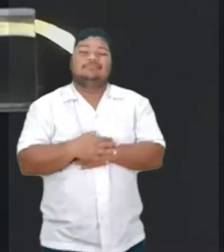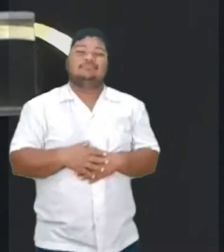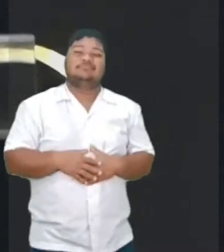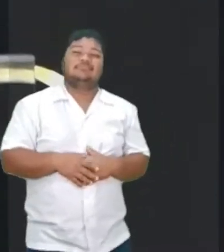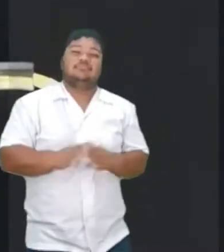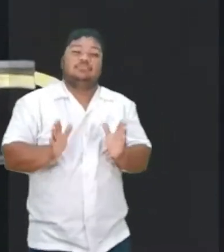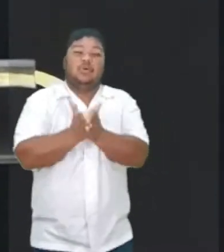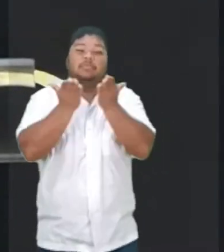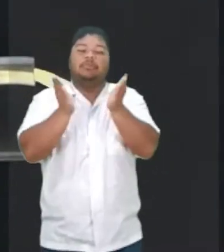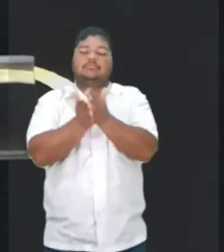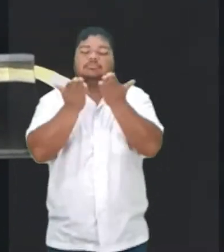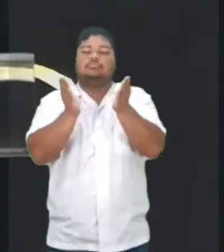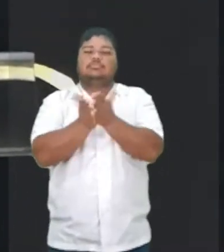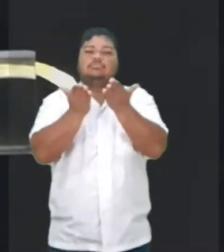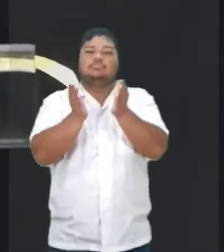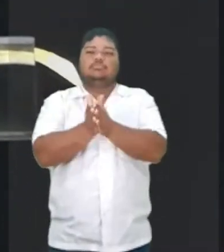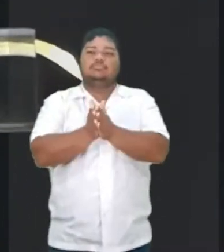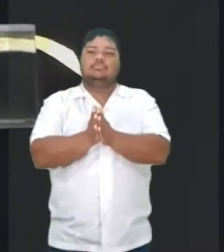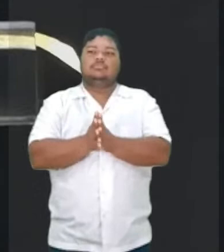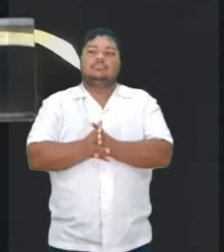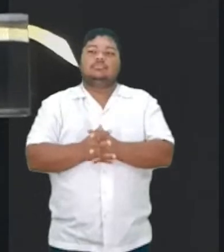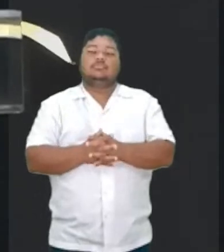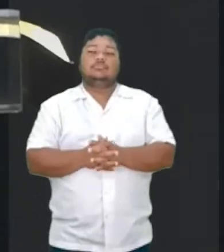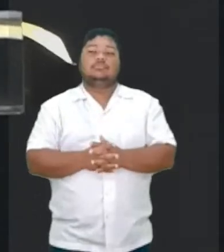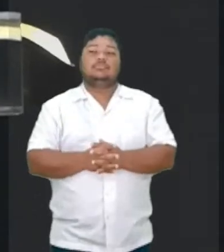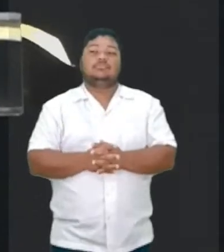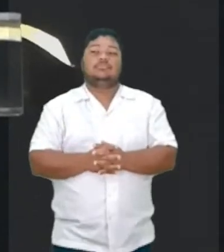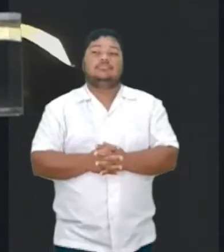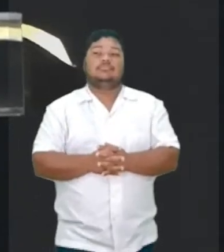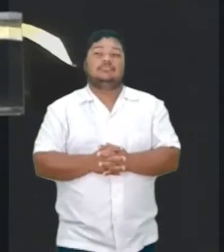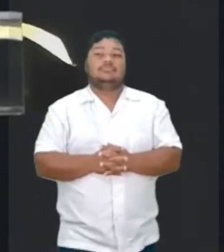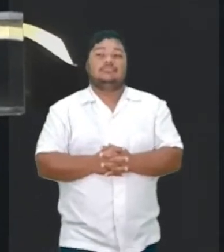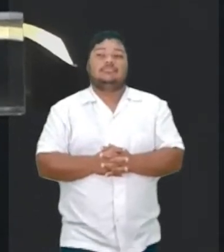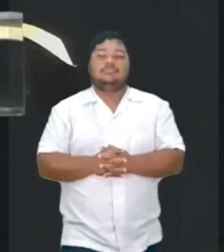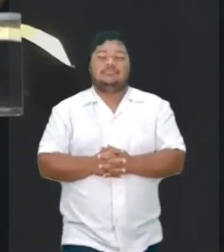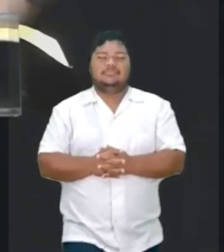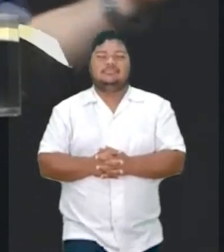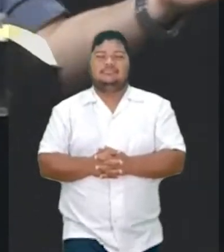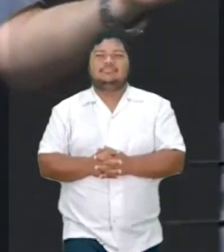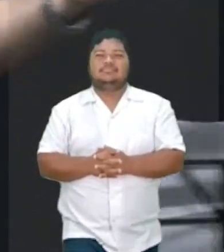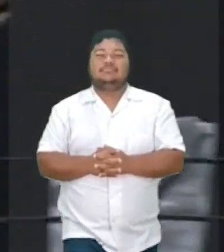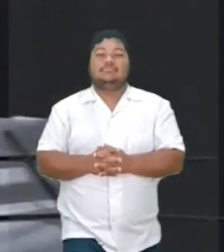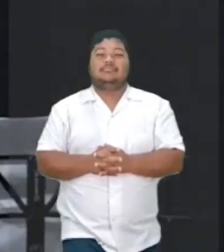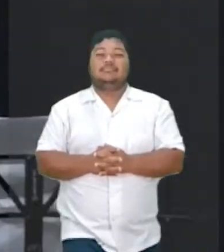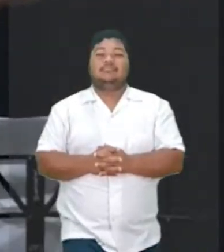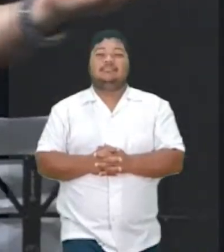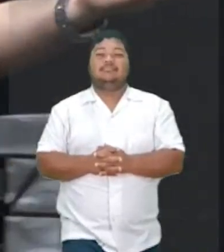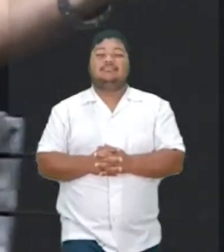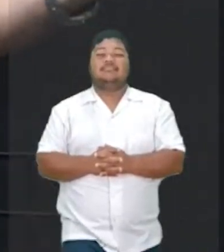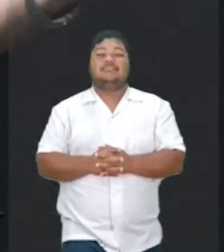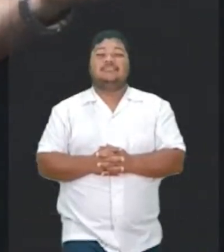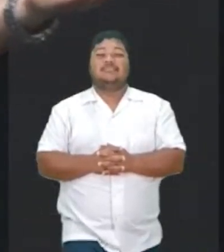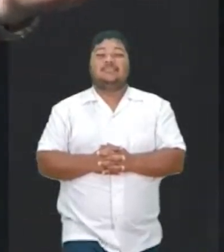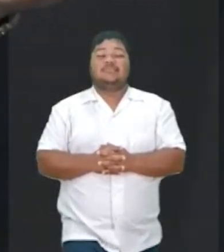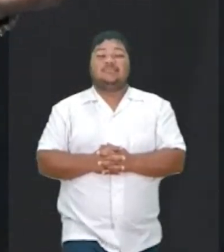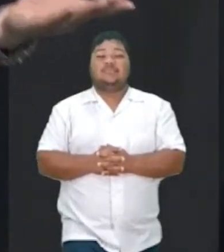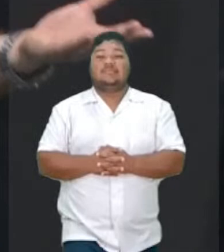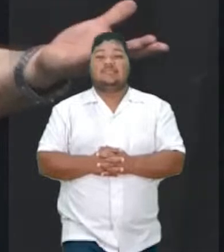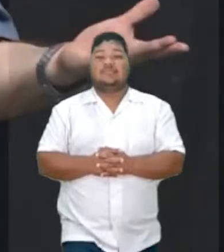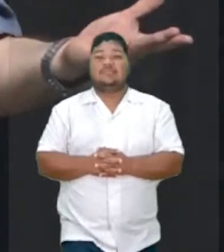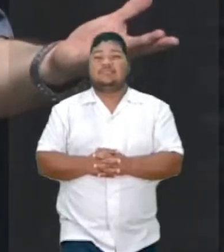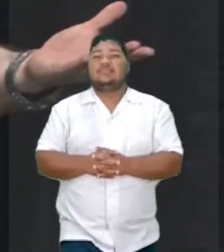Depois deles vieram os medos, os persas. E você tem que entender que tudo está nas mãos de Deus. Quando Deus chega,